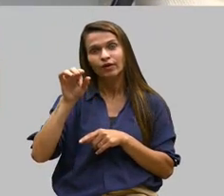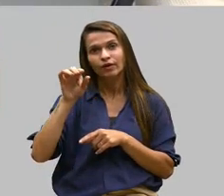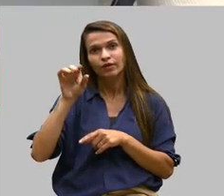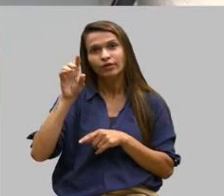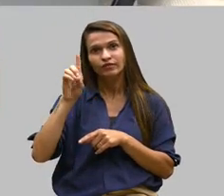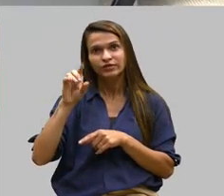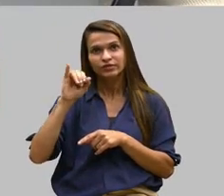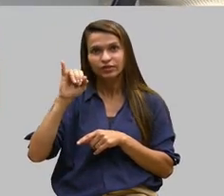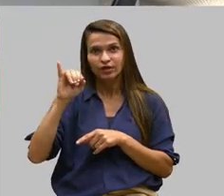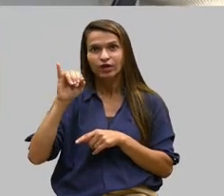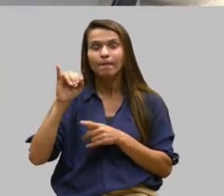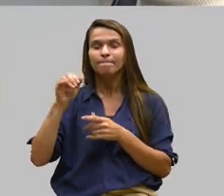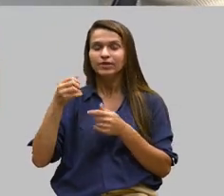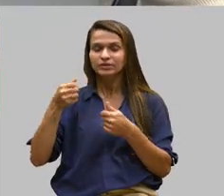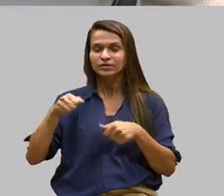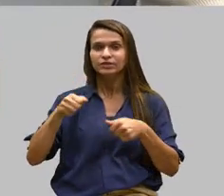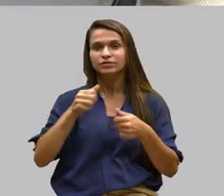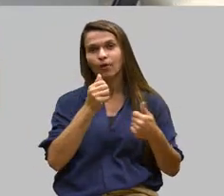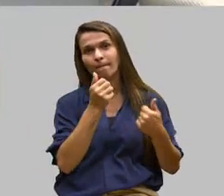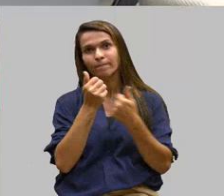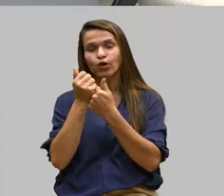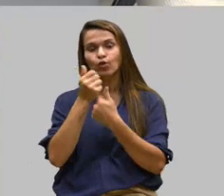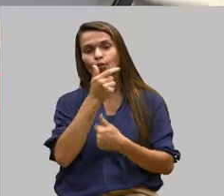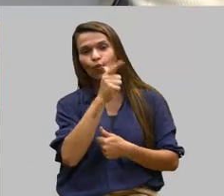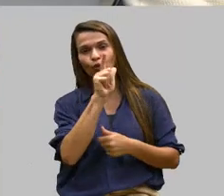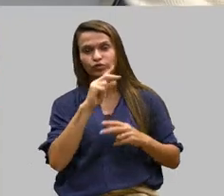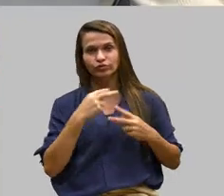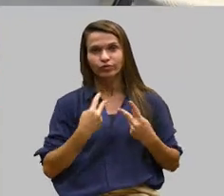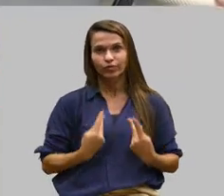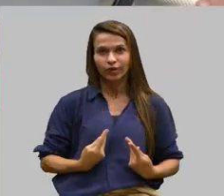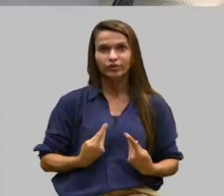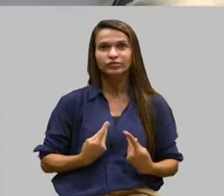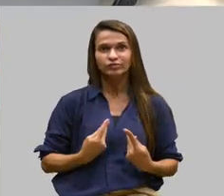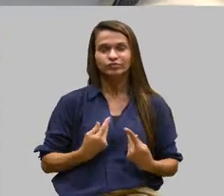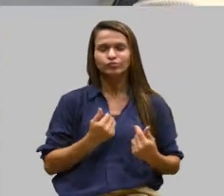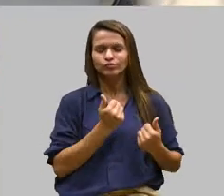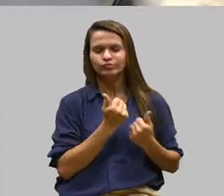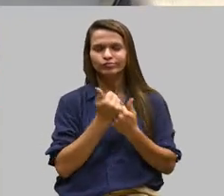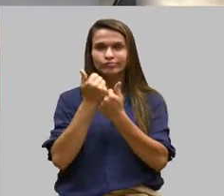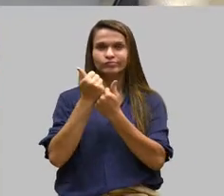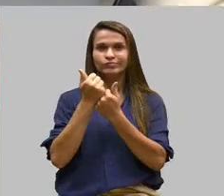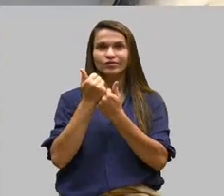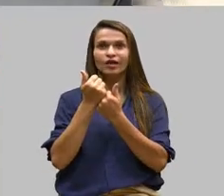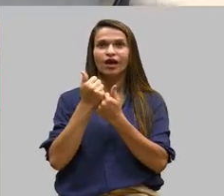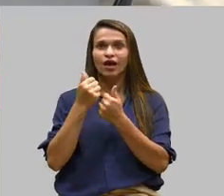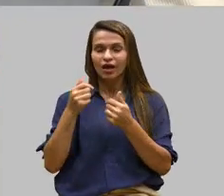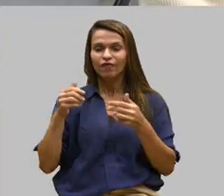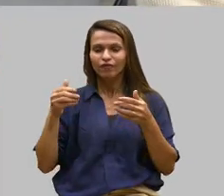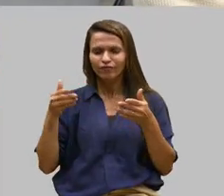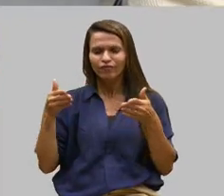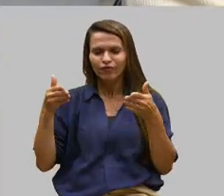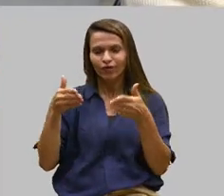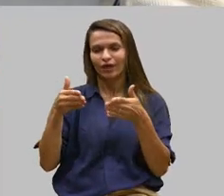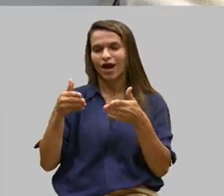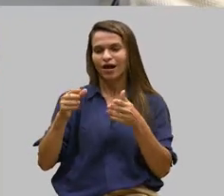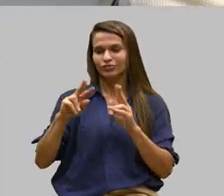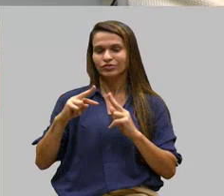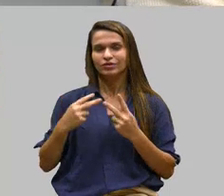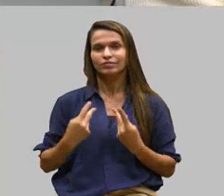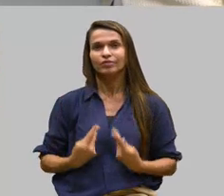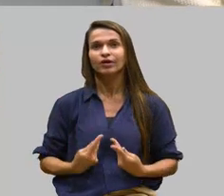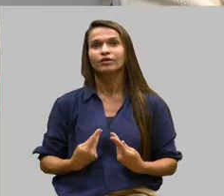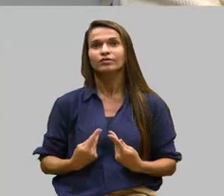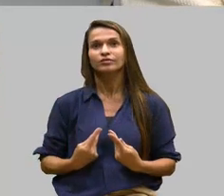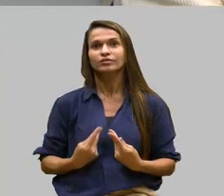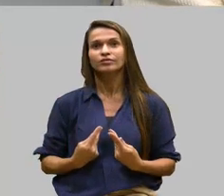então é o princípio do talento apoiado é presumir a empregabilidade todo ser humano é preso unir